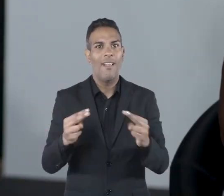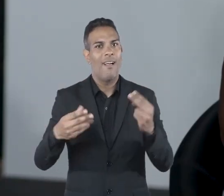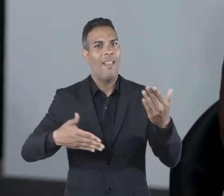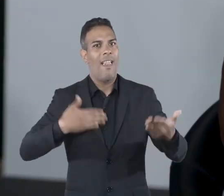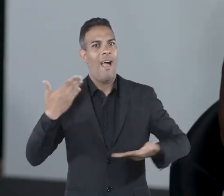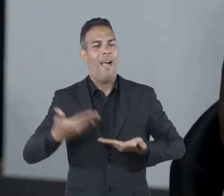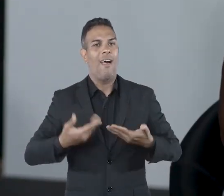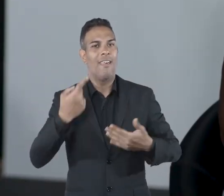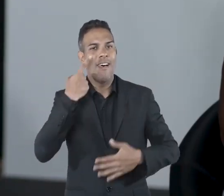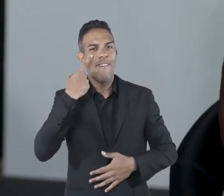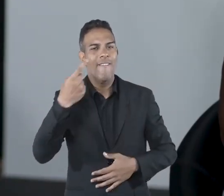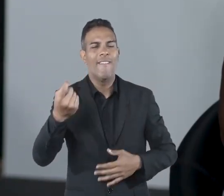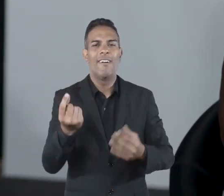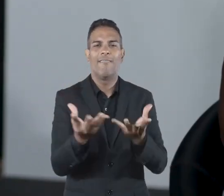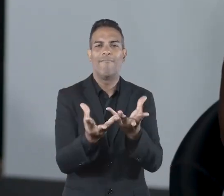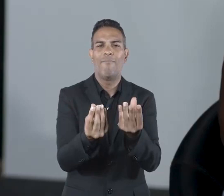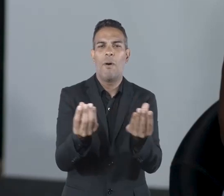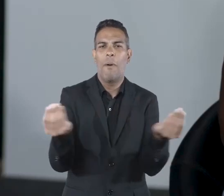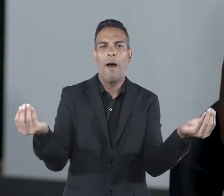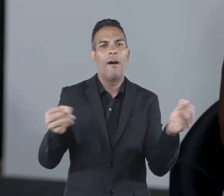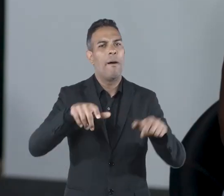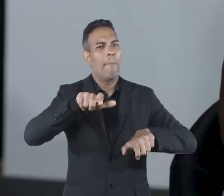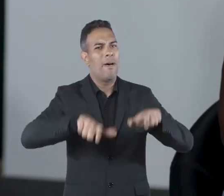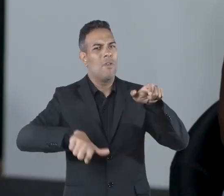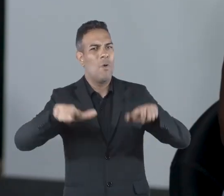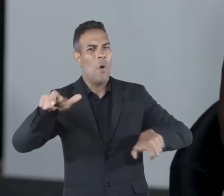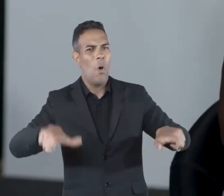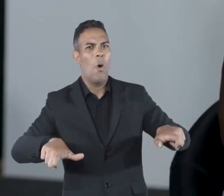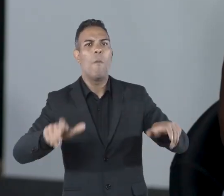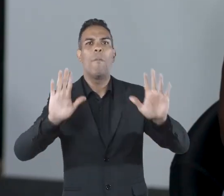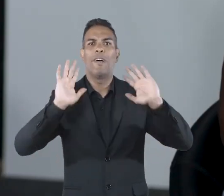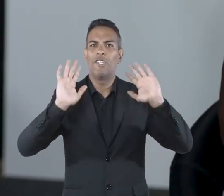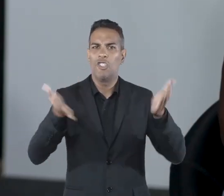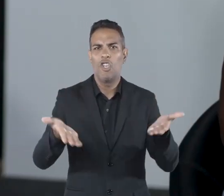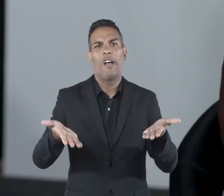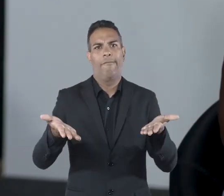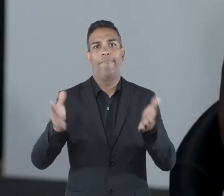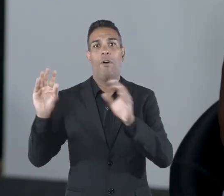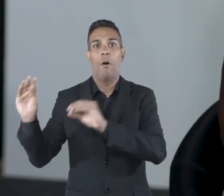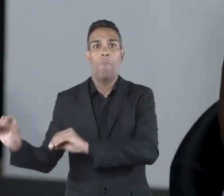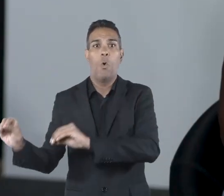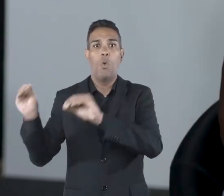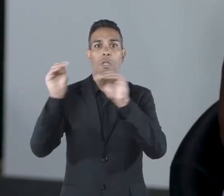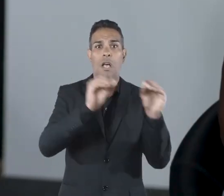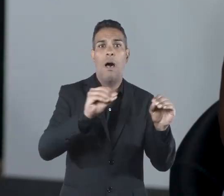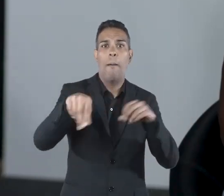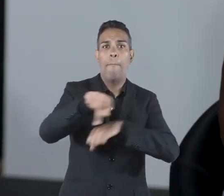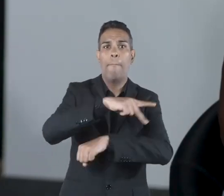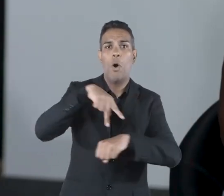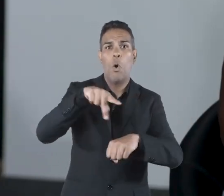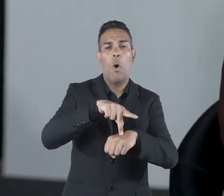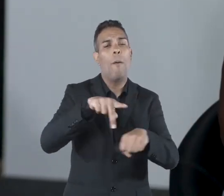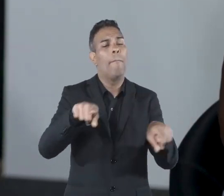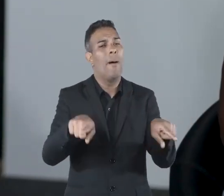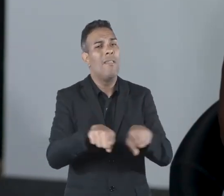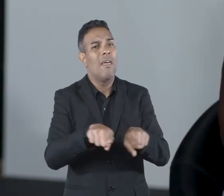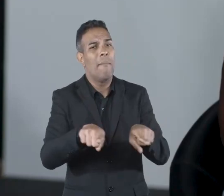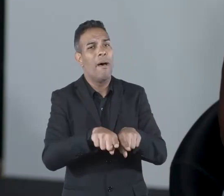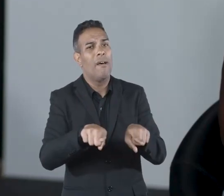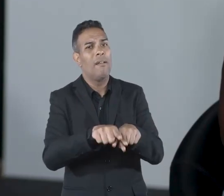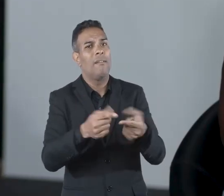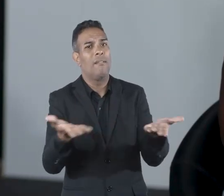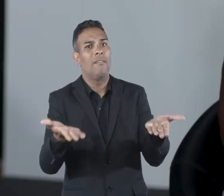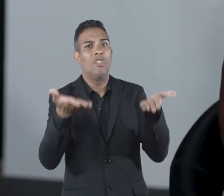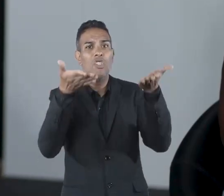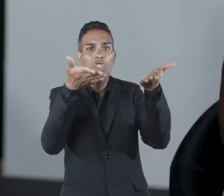aproximação reveladora e surpreendente com essas milhares de pessoas que tiveram